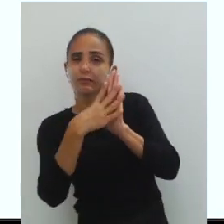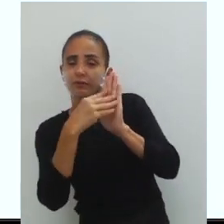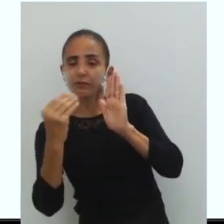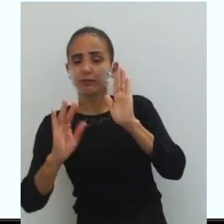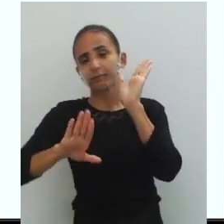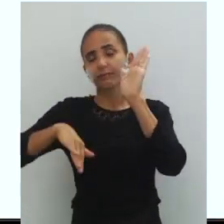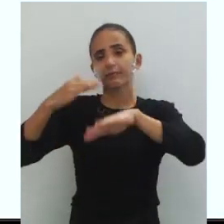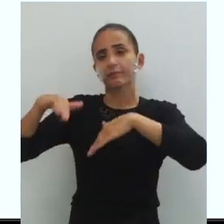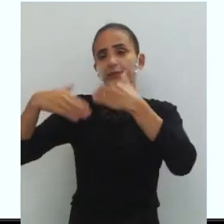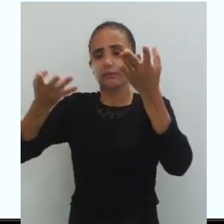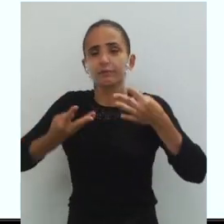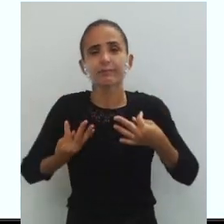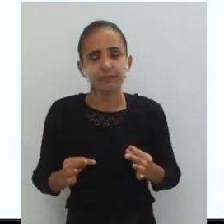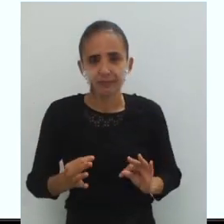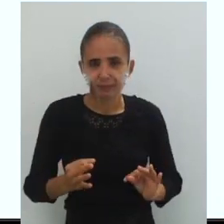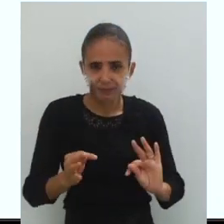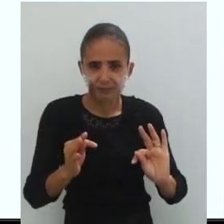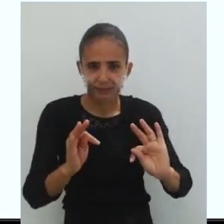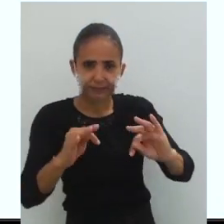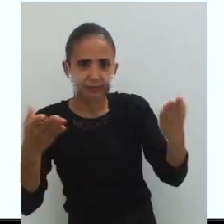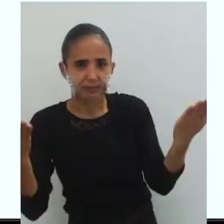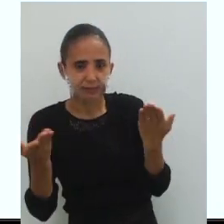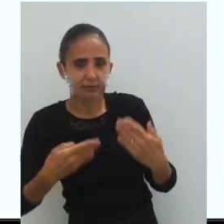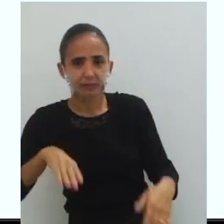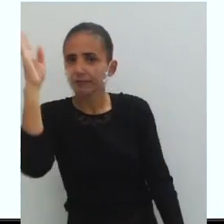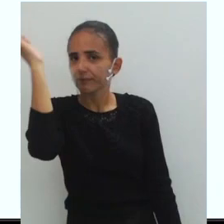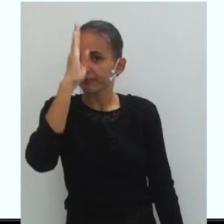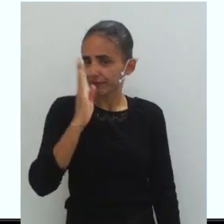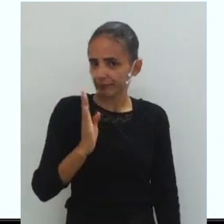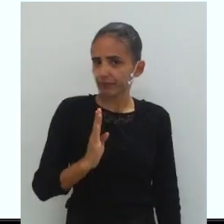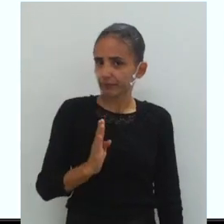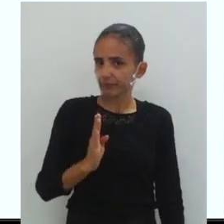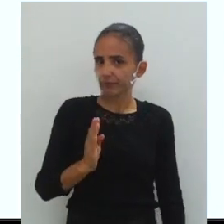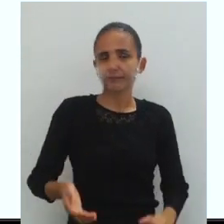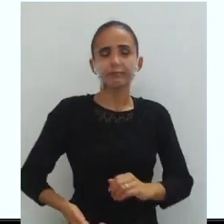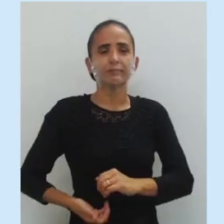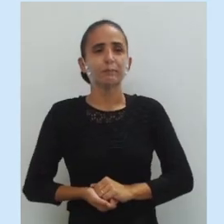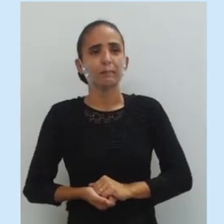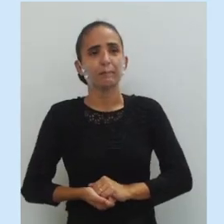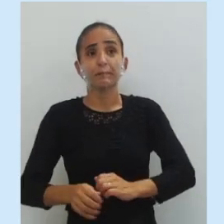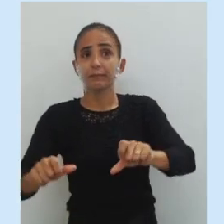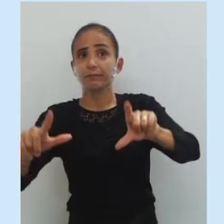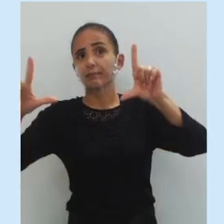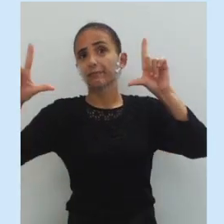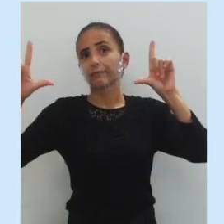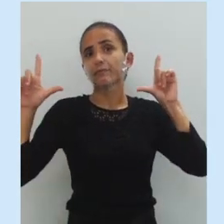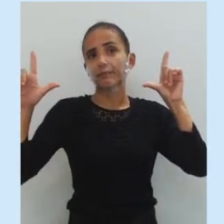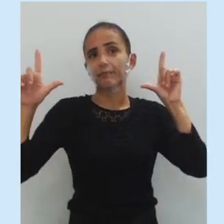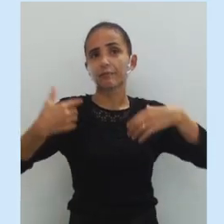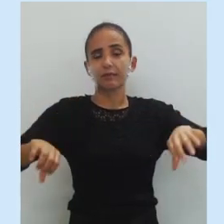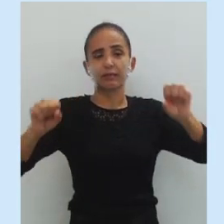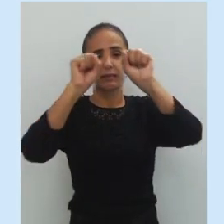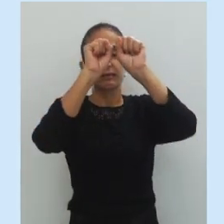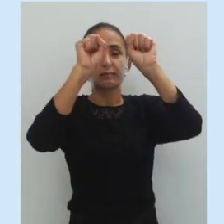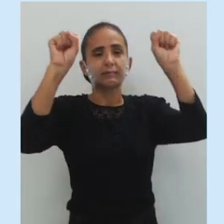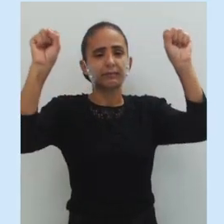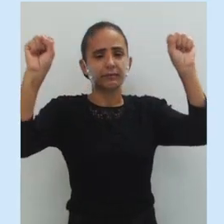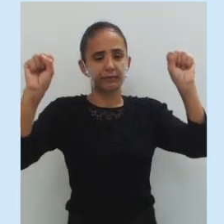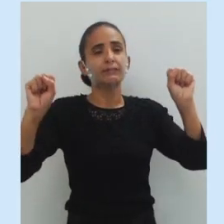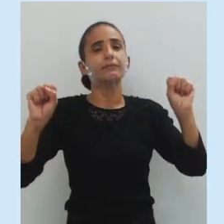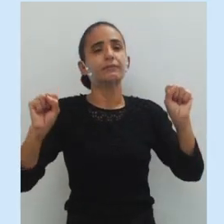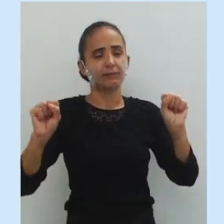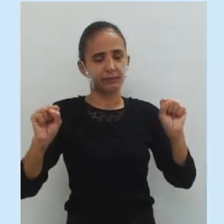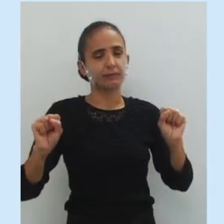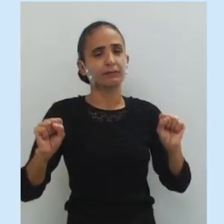de difusão tecnológica do nosso país. Então existe aí um sistema de